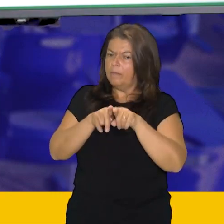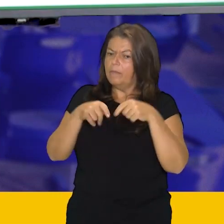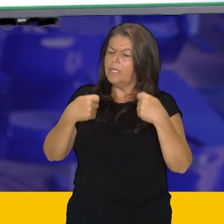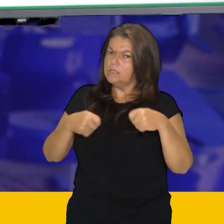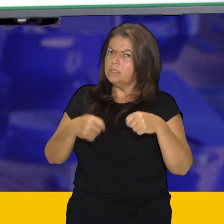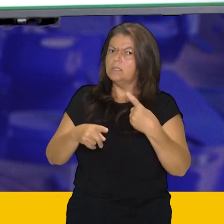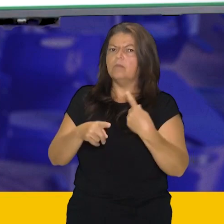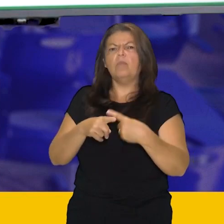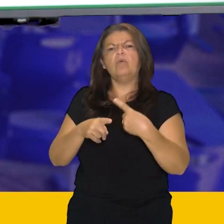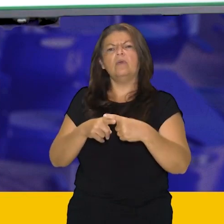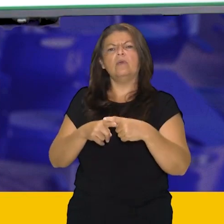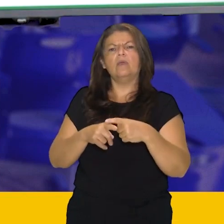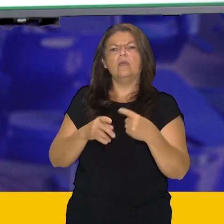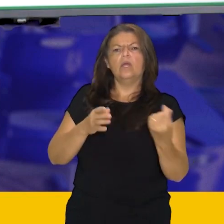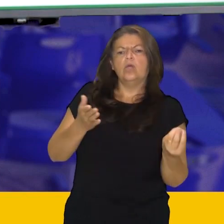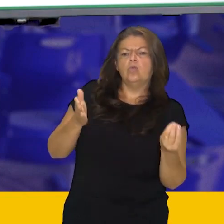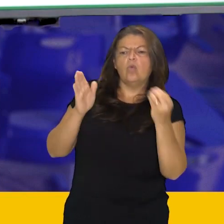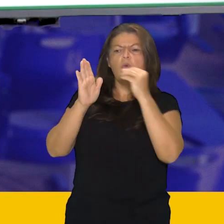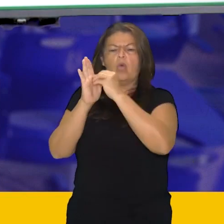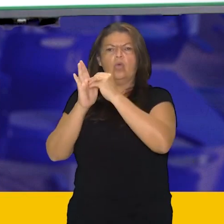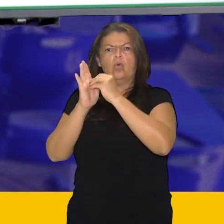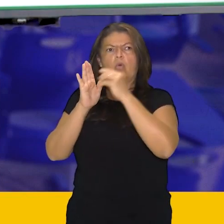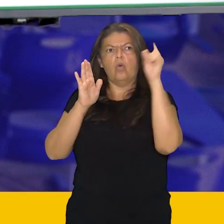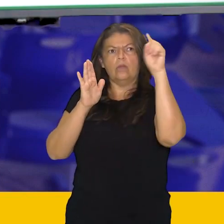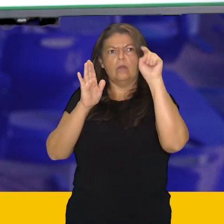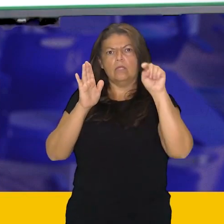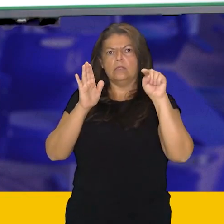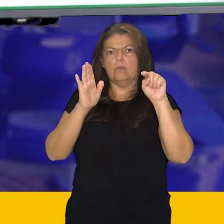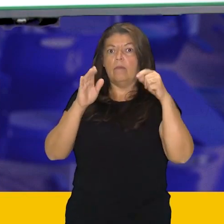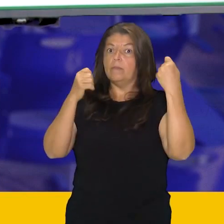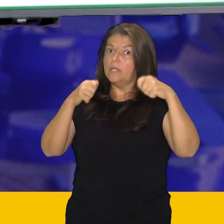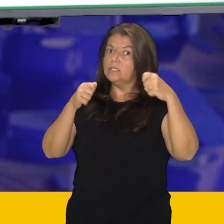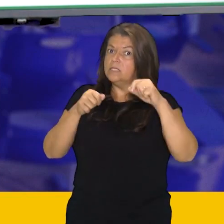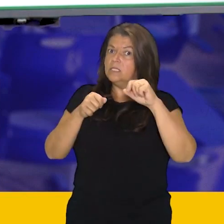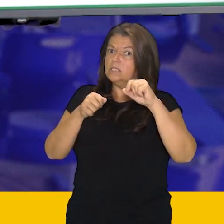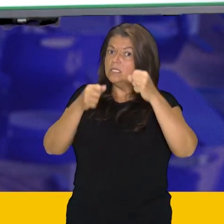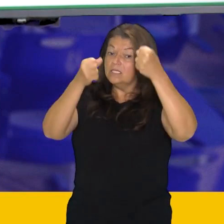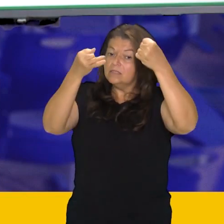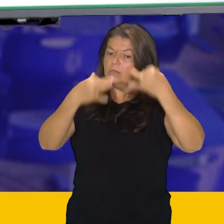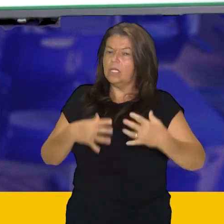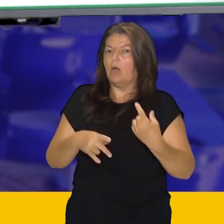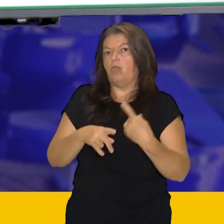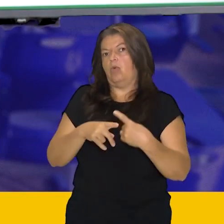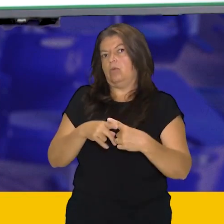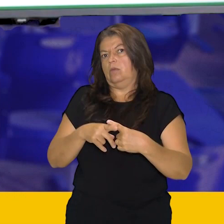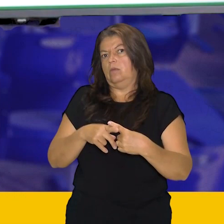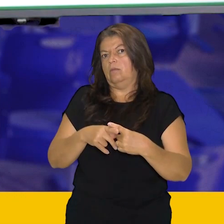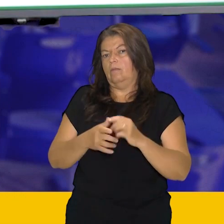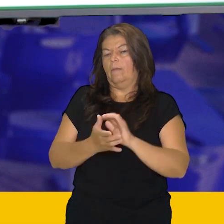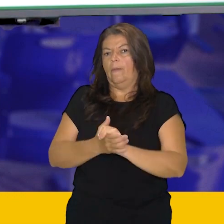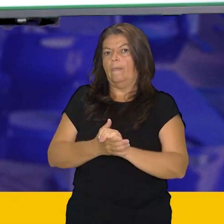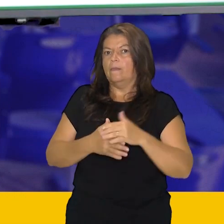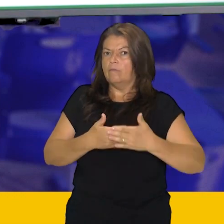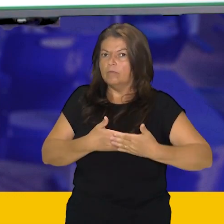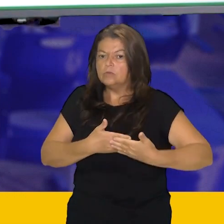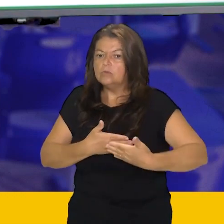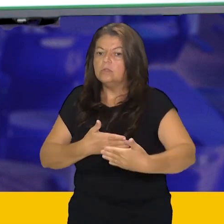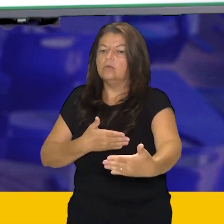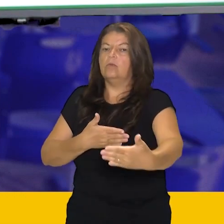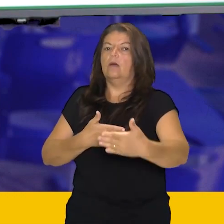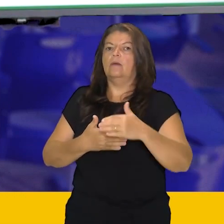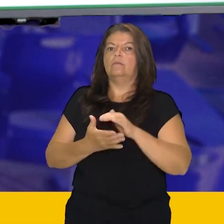acha que não tem, certo? Bom, gente, sobre resenha crítica, seria isso. E vamos continuar